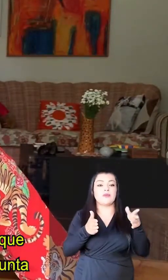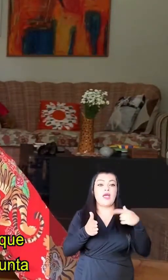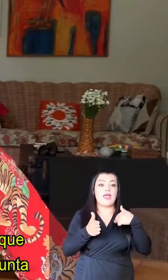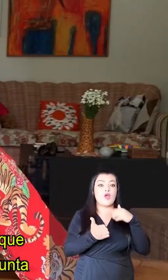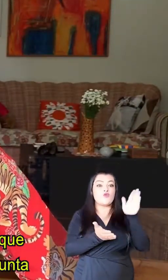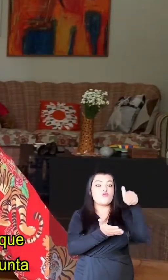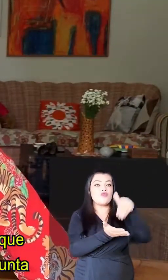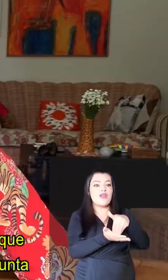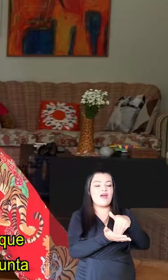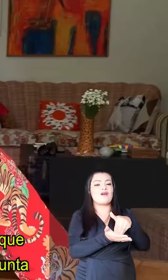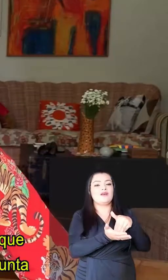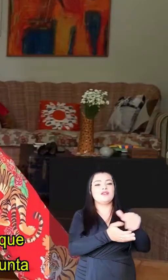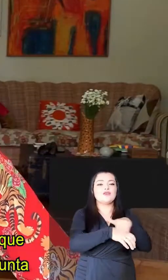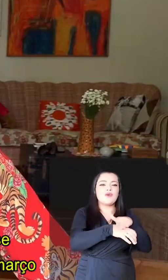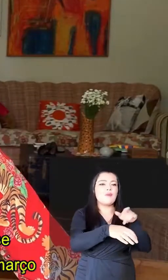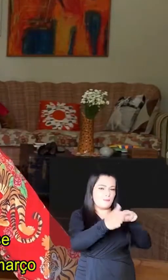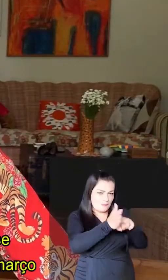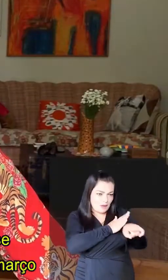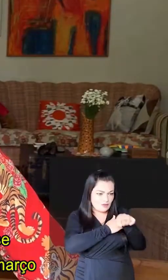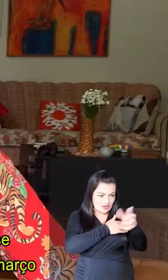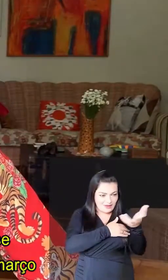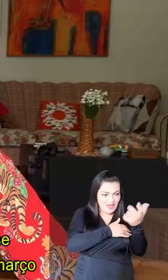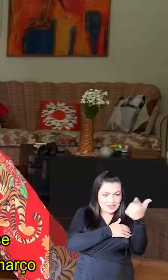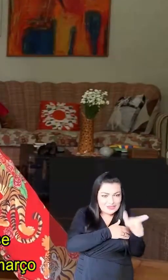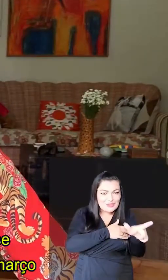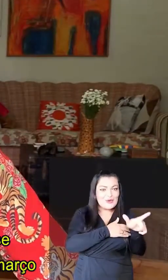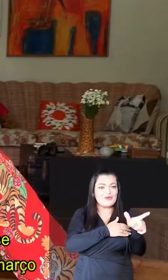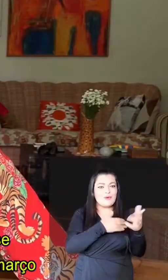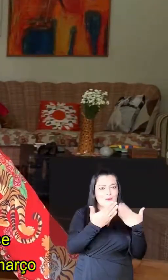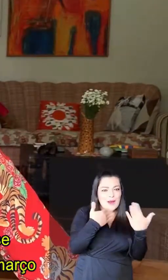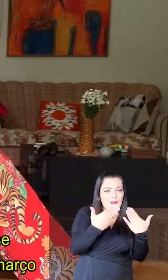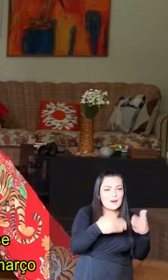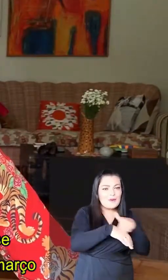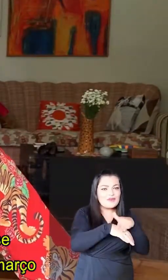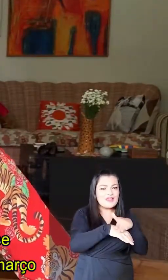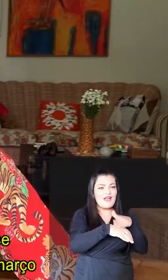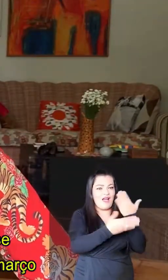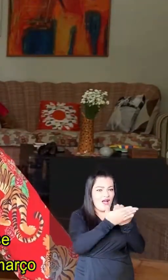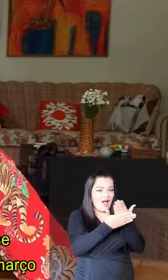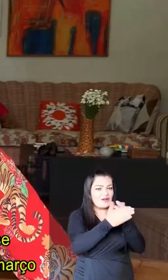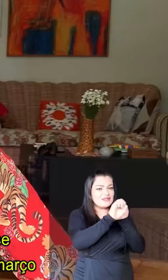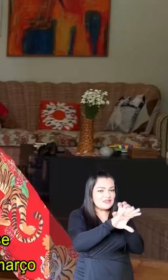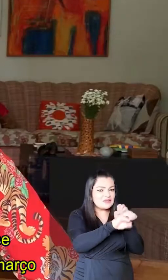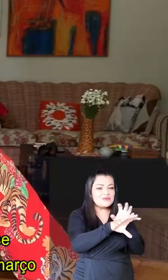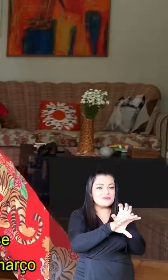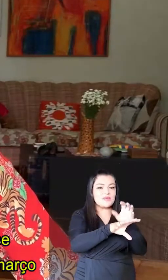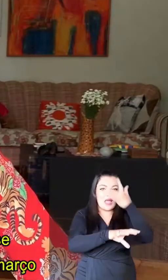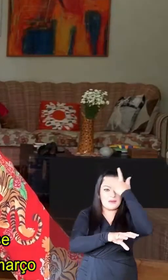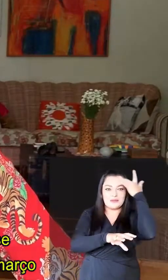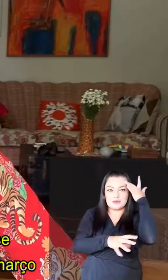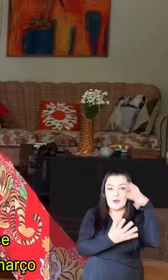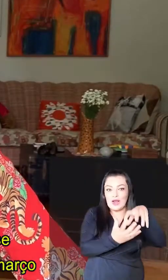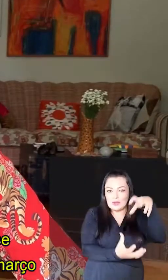no final dessa conversa a gente pergunta se ele gostaria que de novo a gente voltasse para conversar com ele. E foi